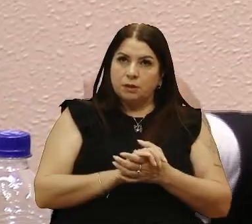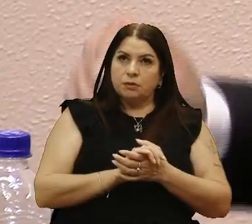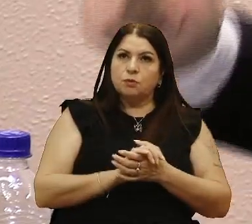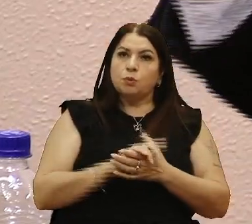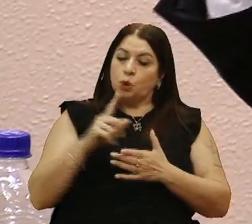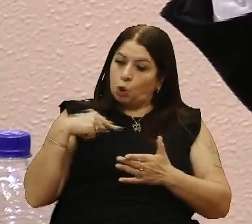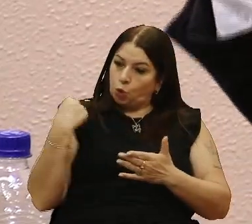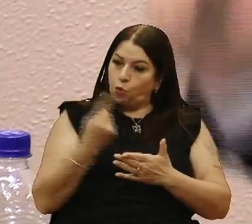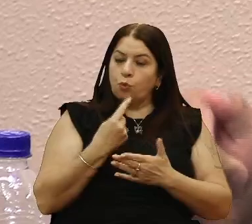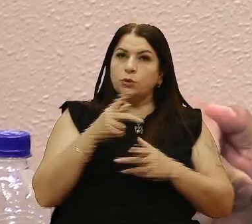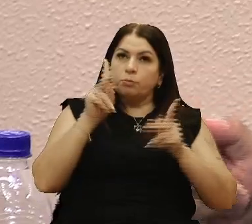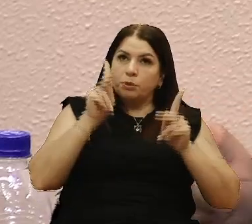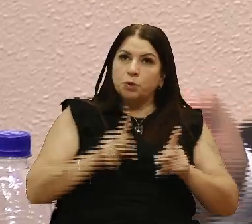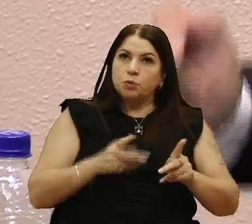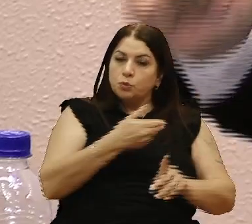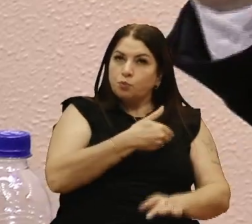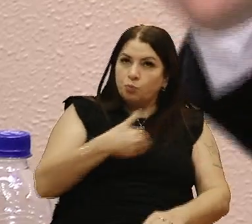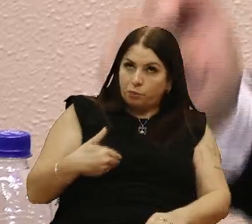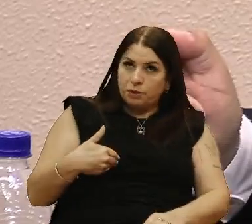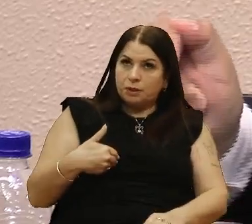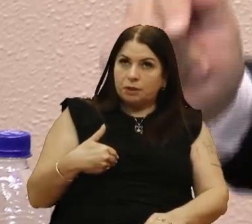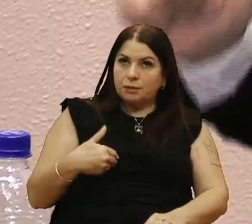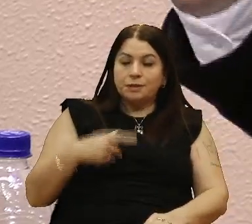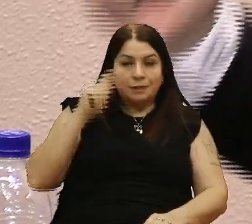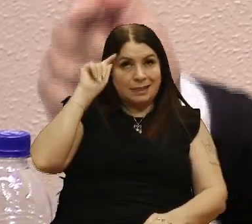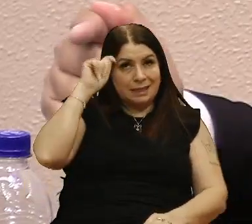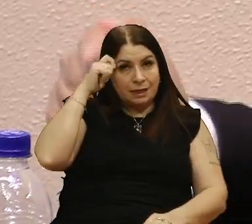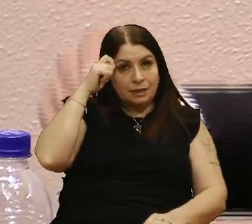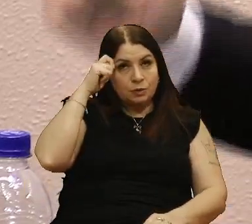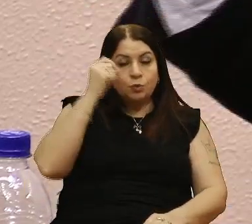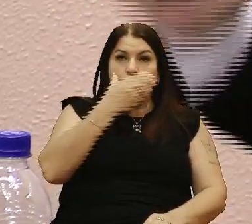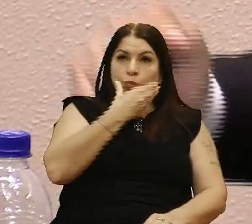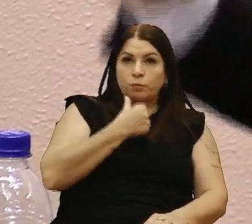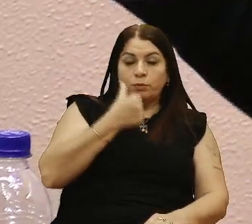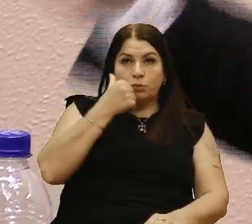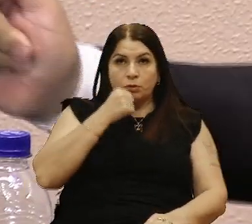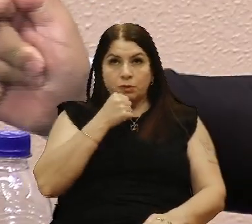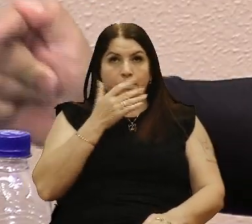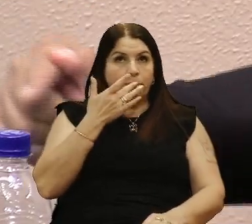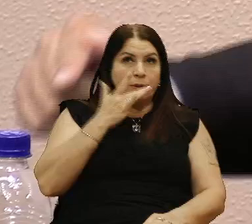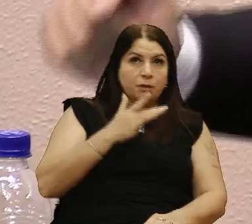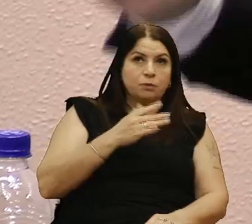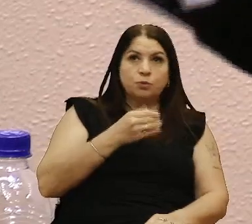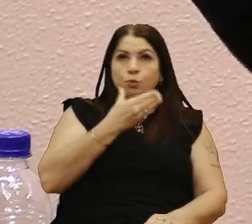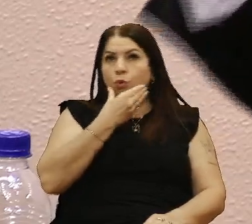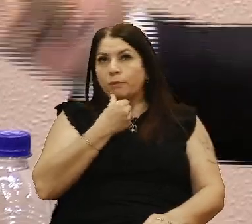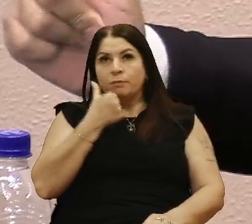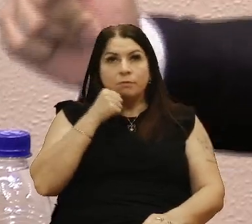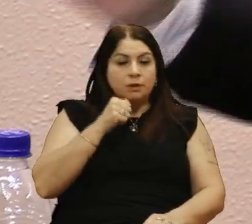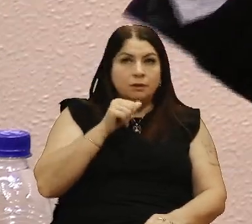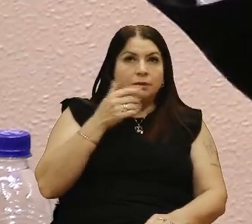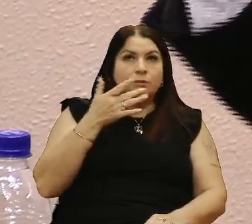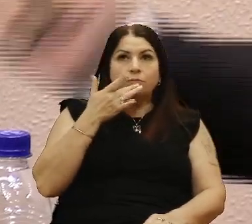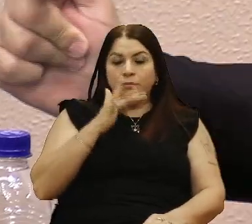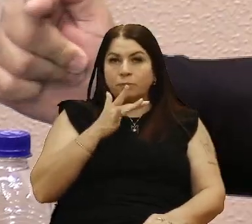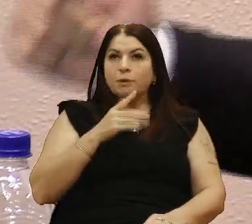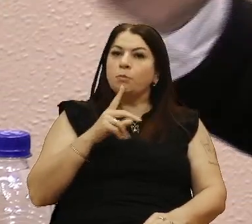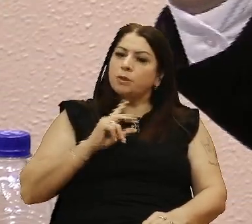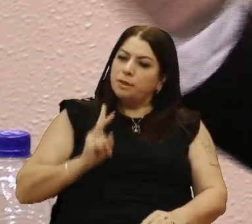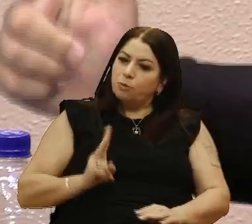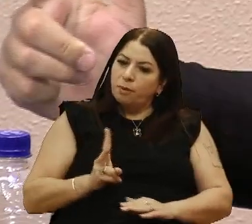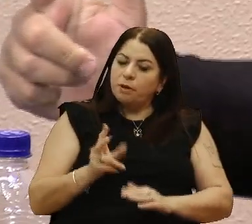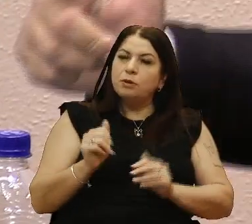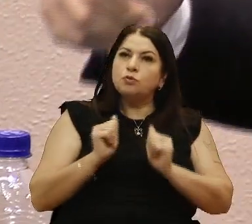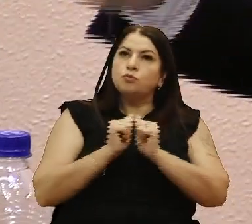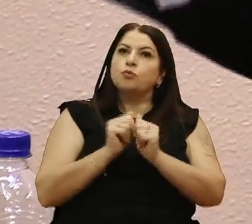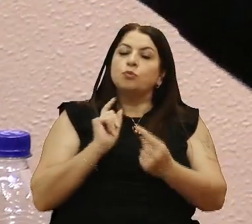que nós, como pessoas públicas, negros, negras, brancos e brancas, possamos caminhar